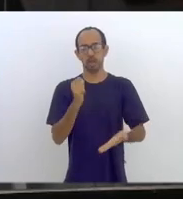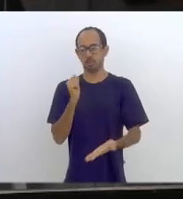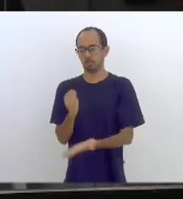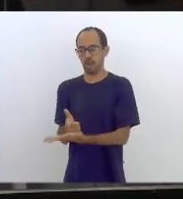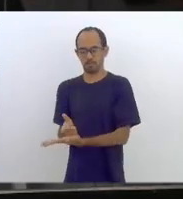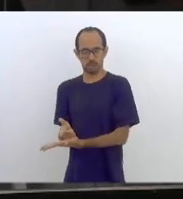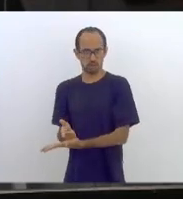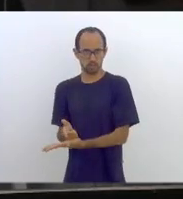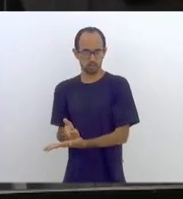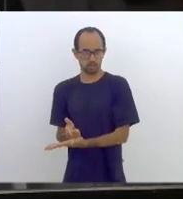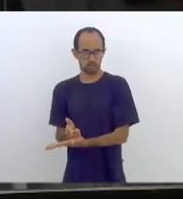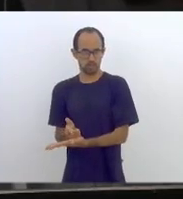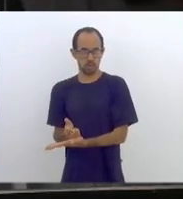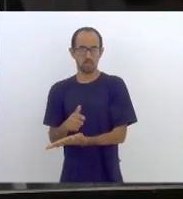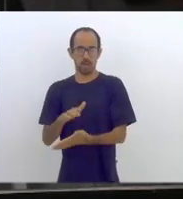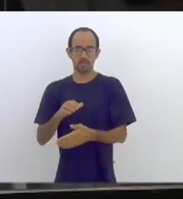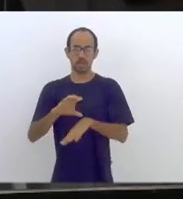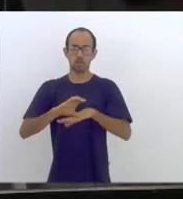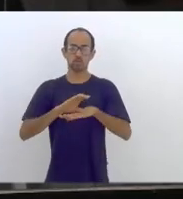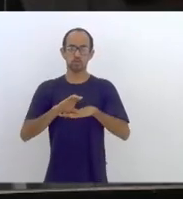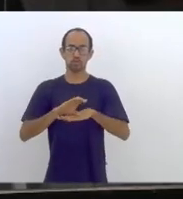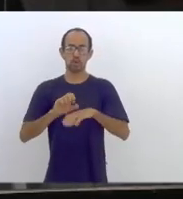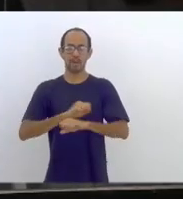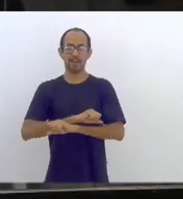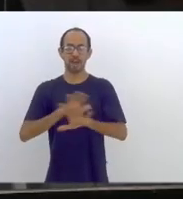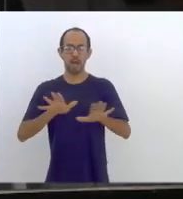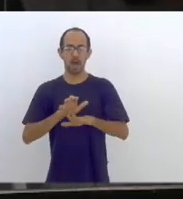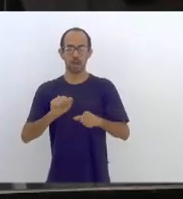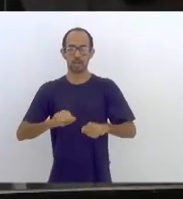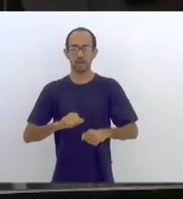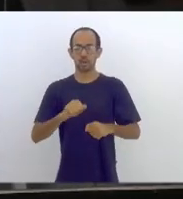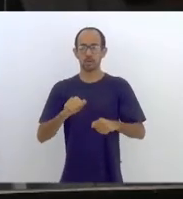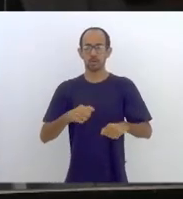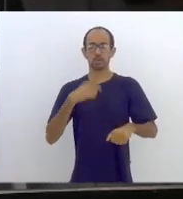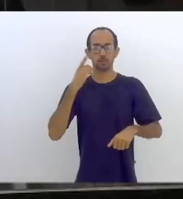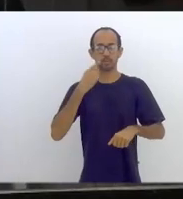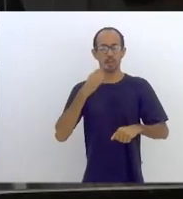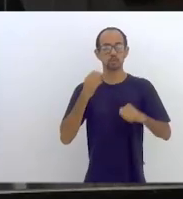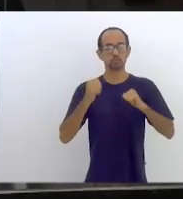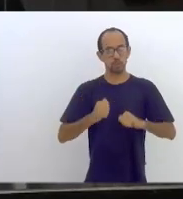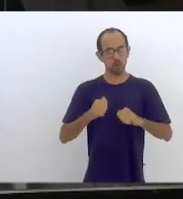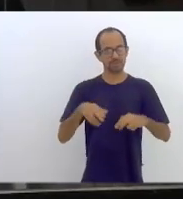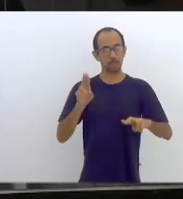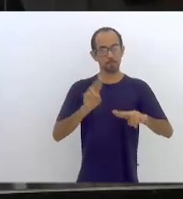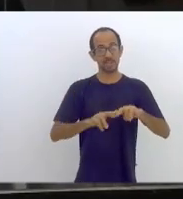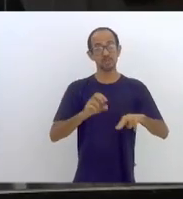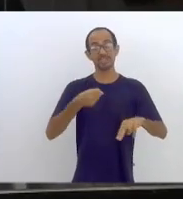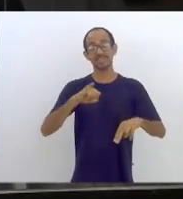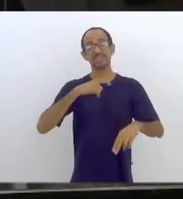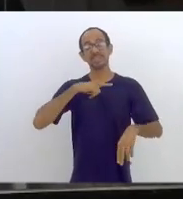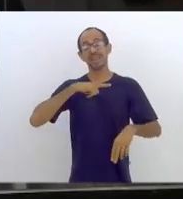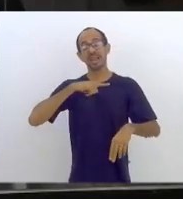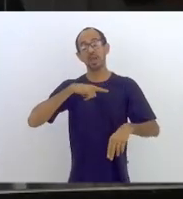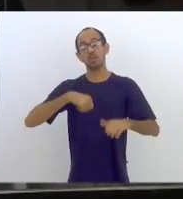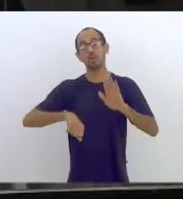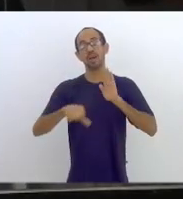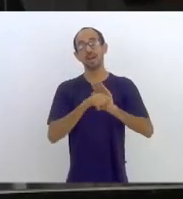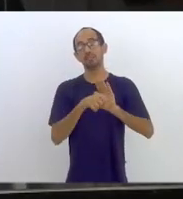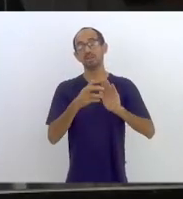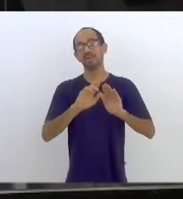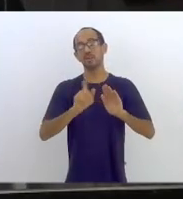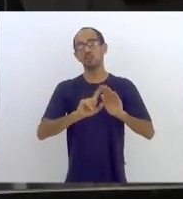é claro parlamentar só pode ser preso por crime na fiança E aí fez uma argumentação